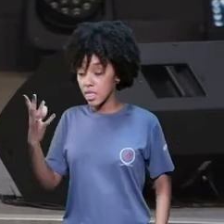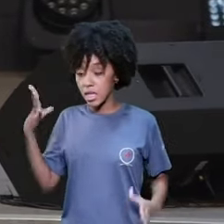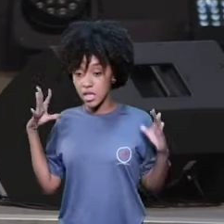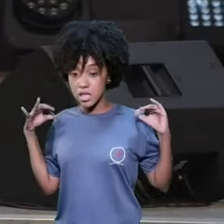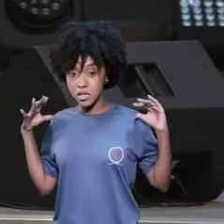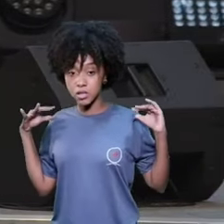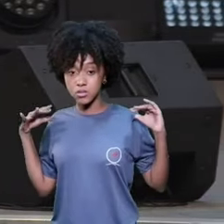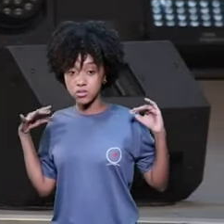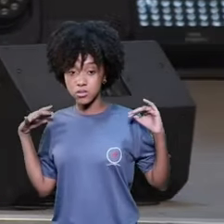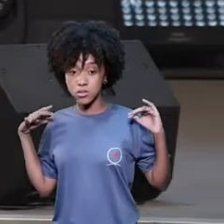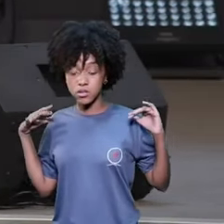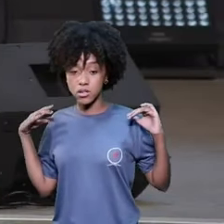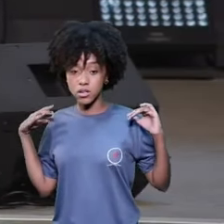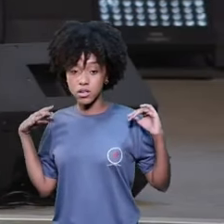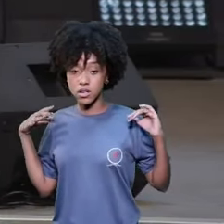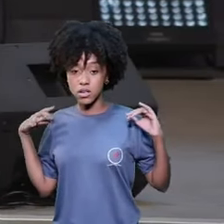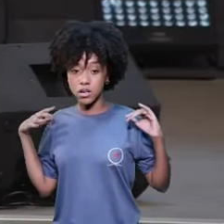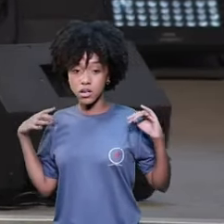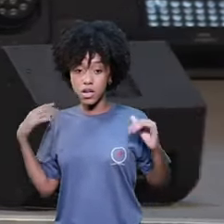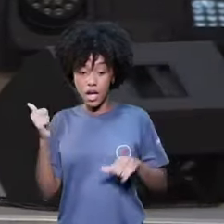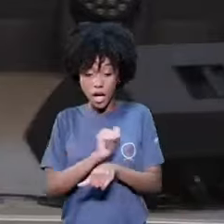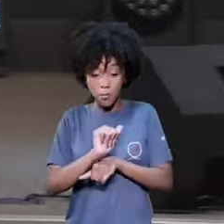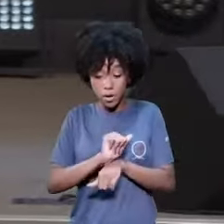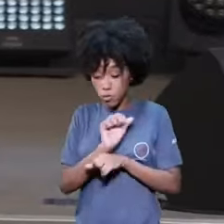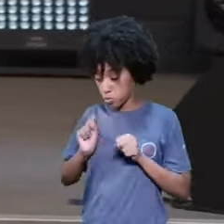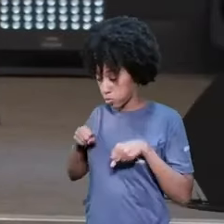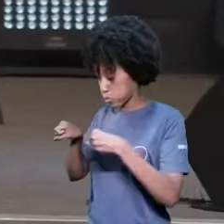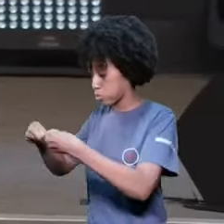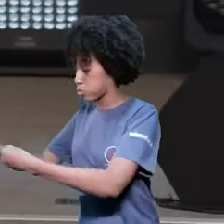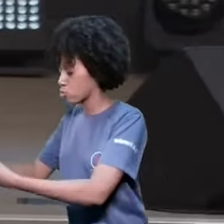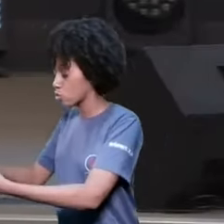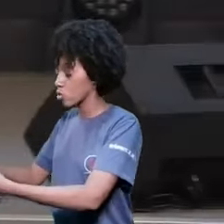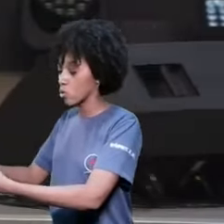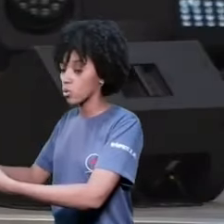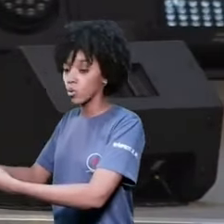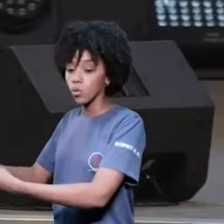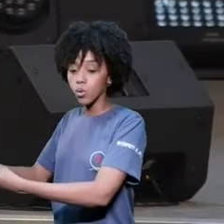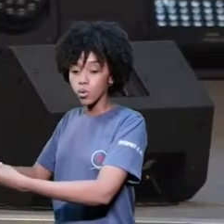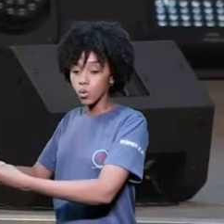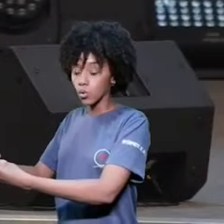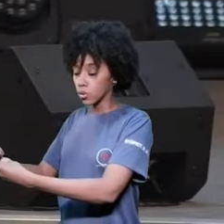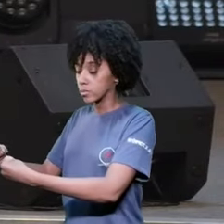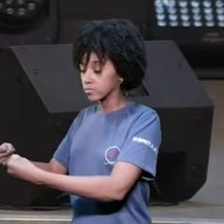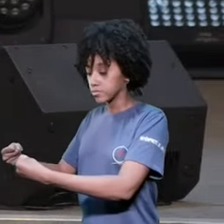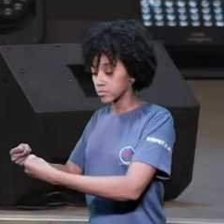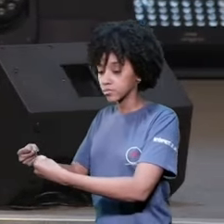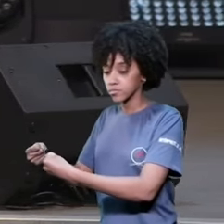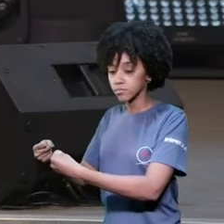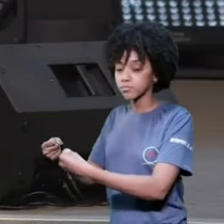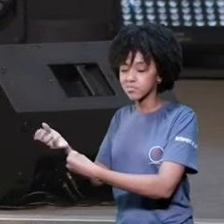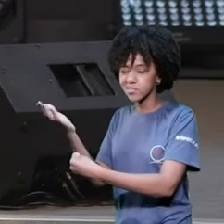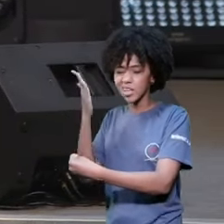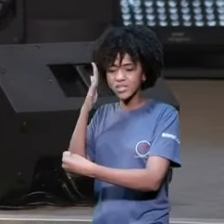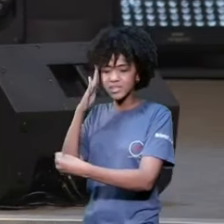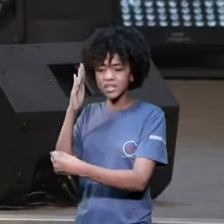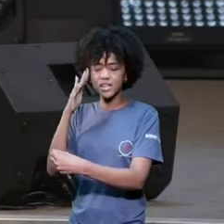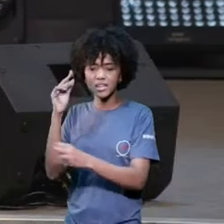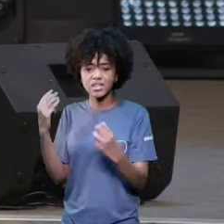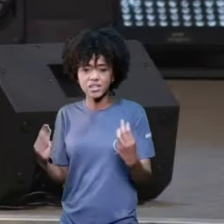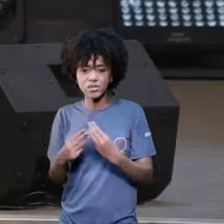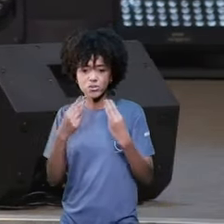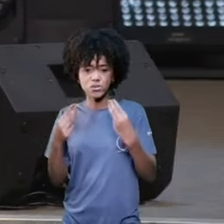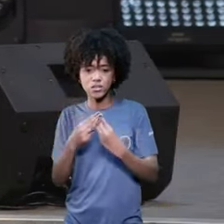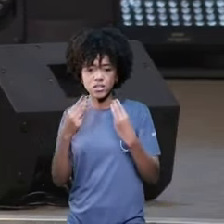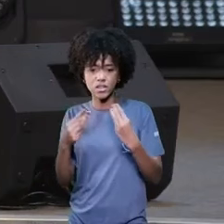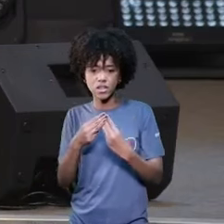Corre. O que ele fez? Correu, irmão. Abraão correu. Correu para cima. Eu sei que judeu nessa época não corria, idoso